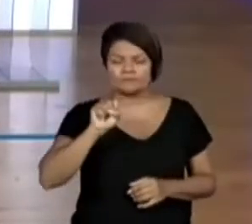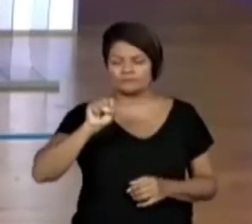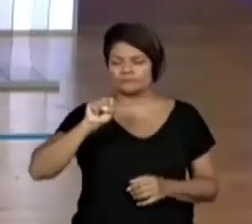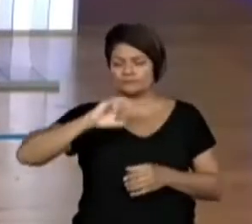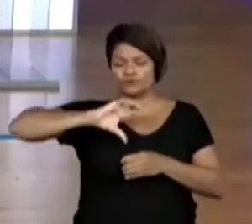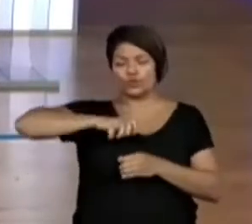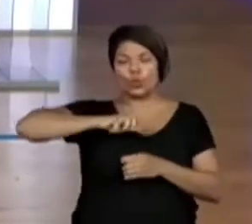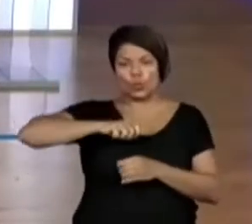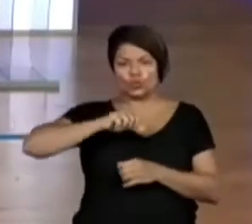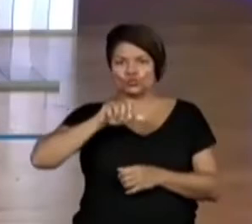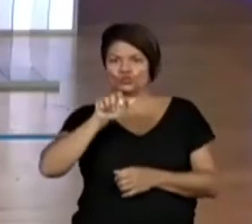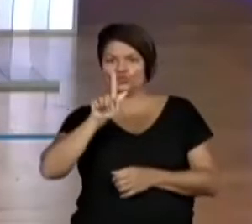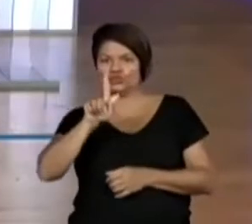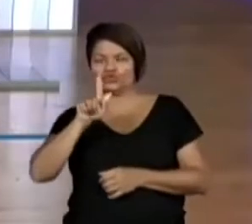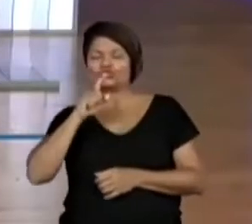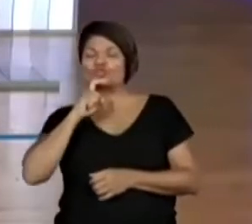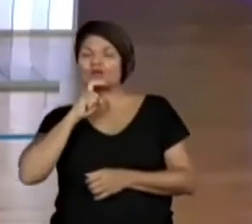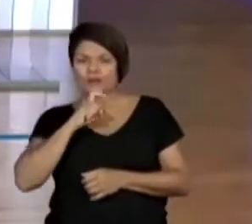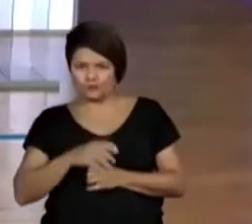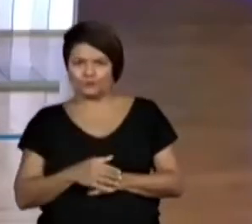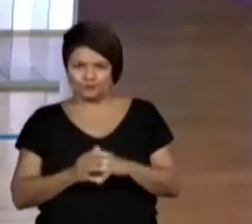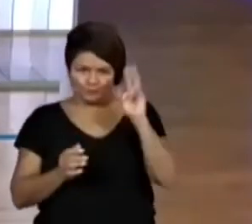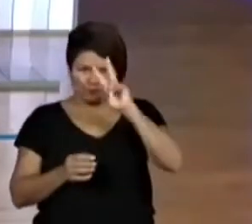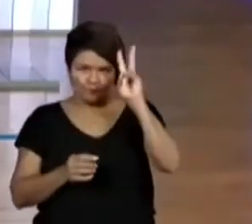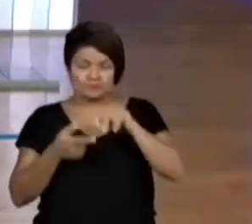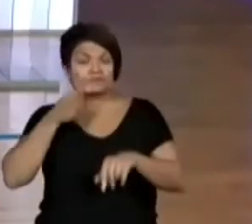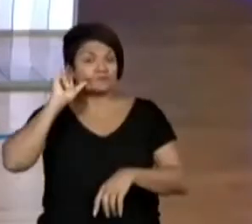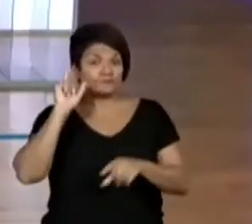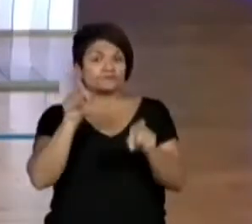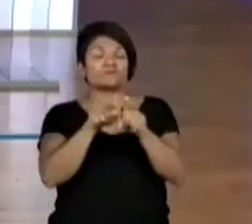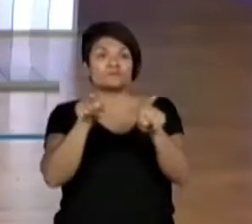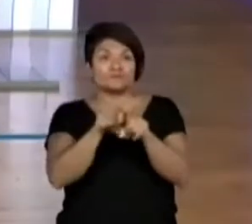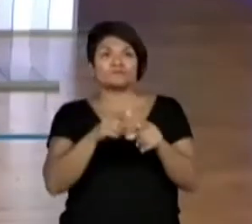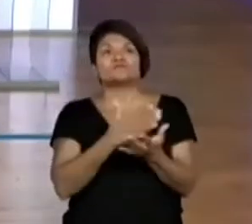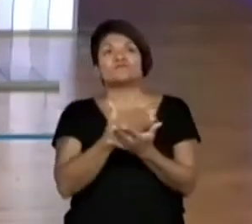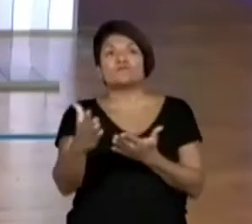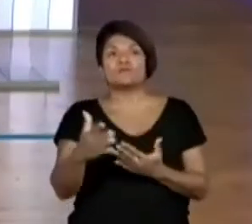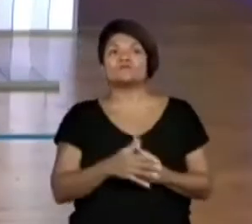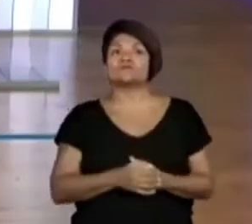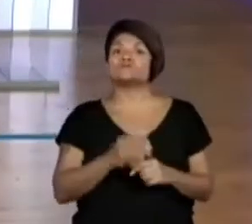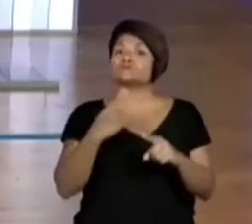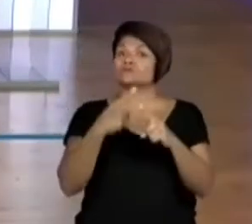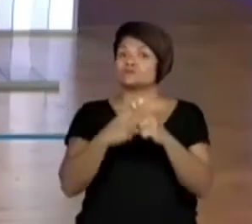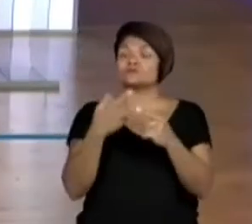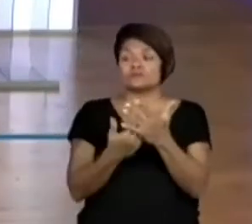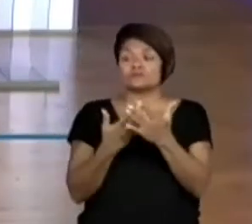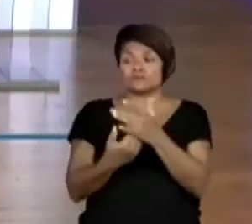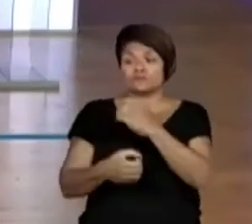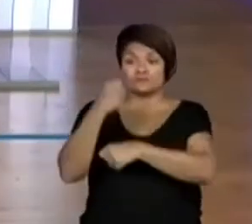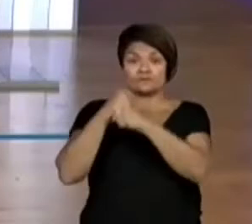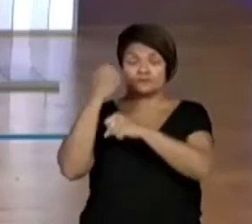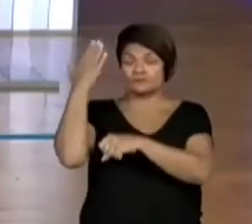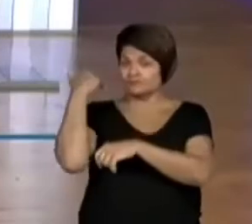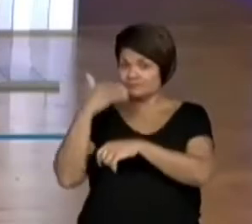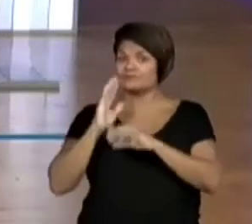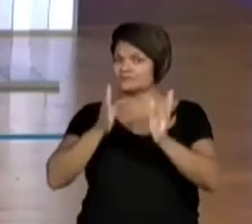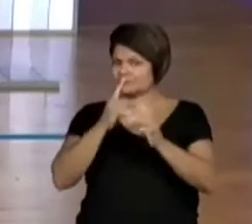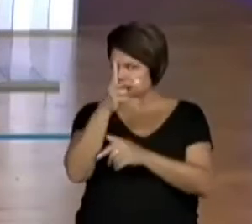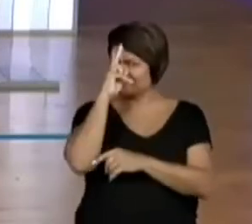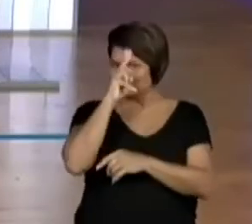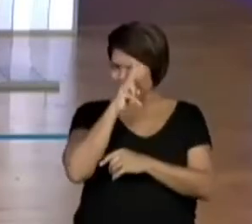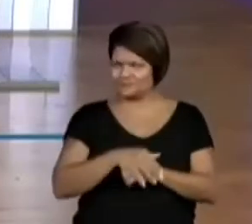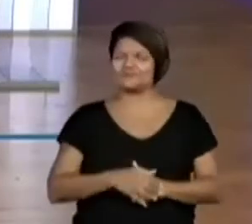sim. Eles também. Ontem, quando a gente começou, a gente sempre lembra desse porque fez parte dos estudos do ano passado, né? Então,